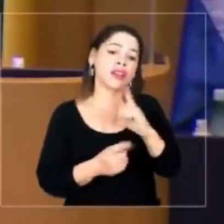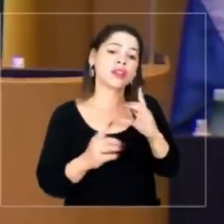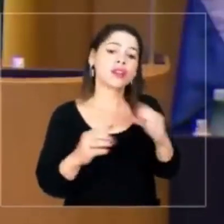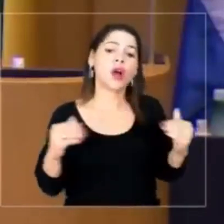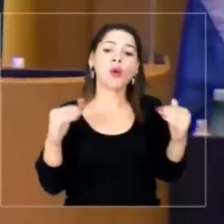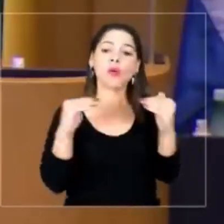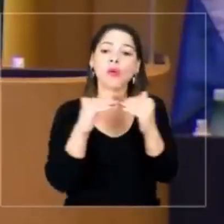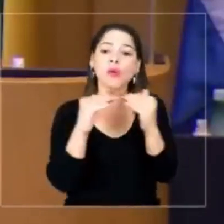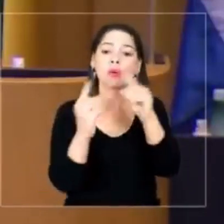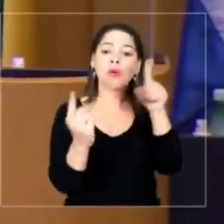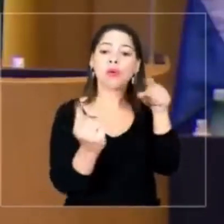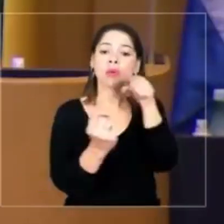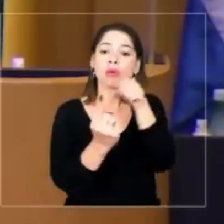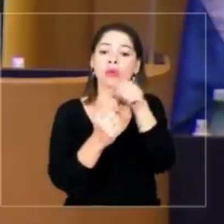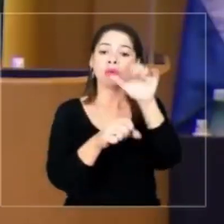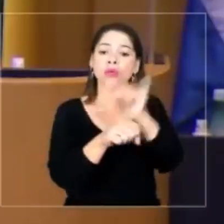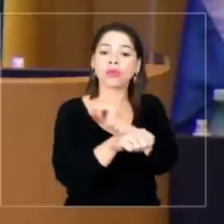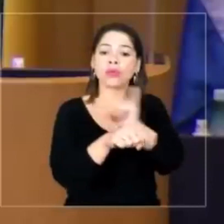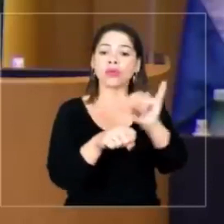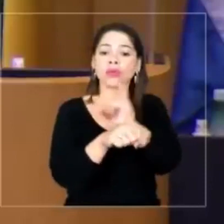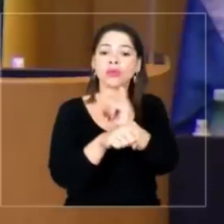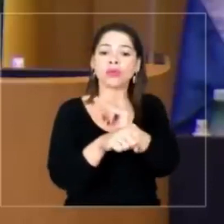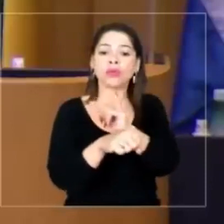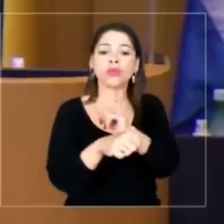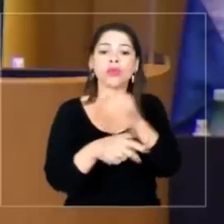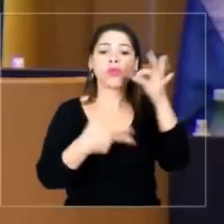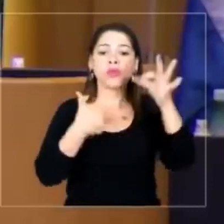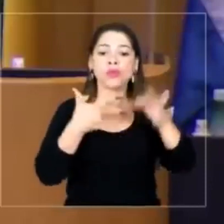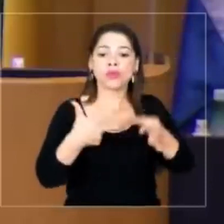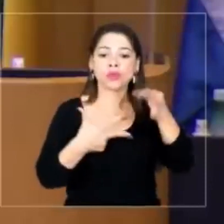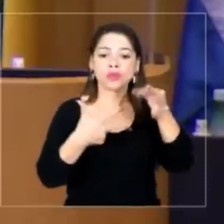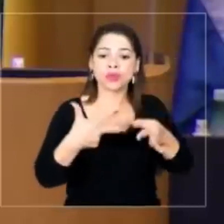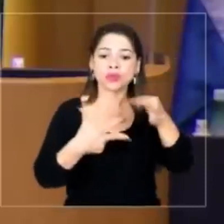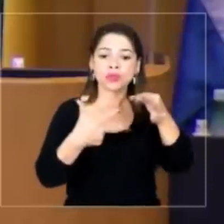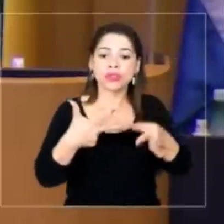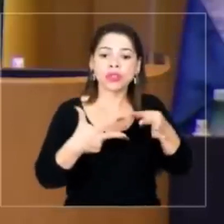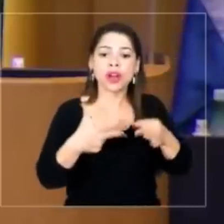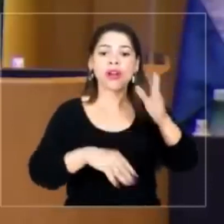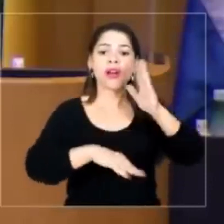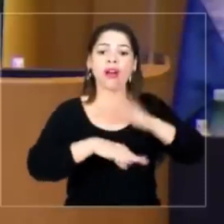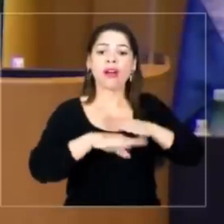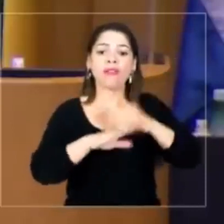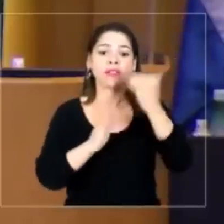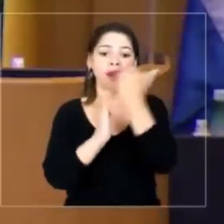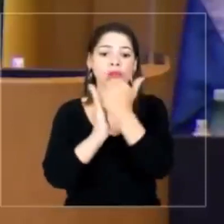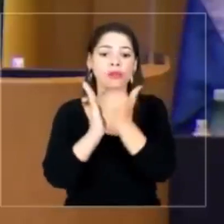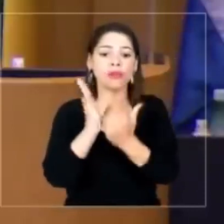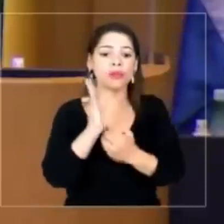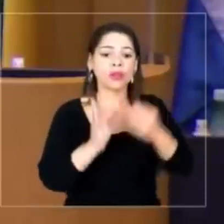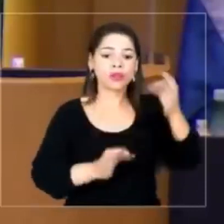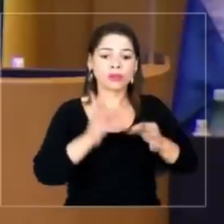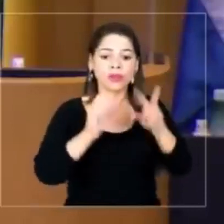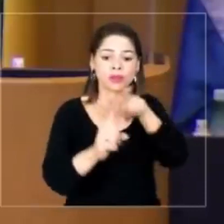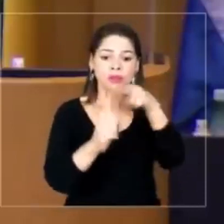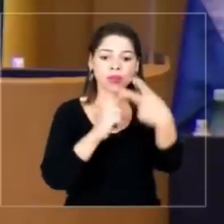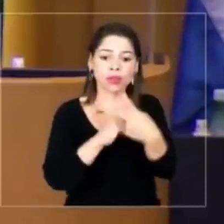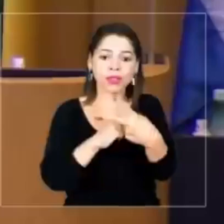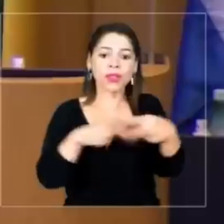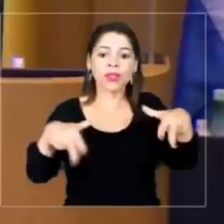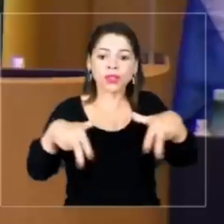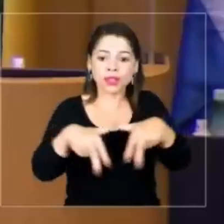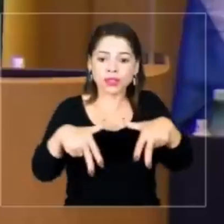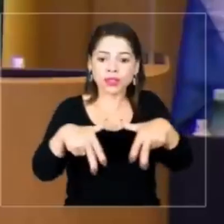objetivos estratégicos do Poder Judiciário ao implementar o protocolo de julgamento com perspectiva de gênero do